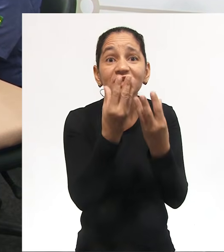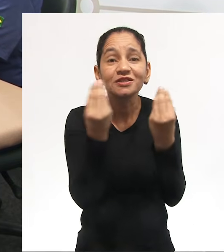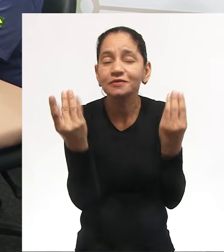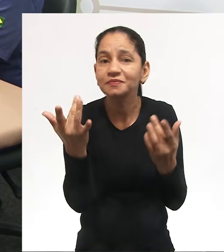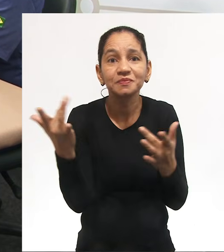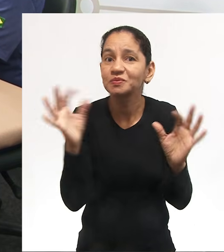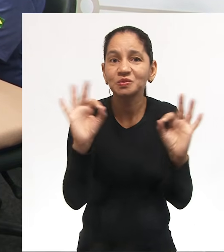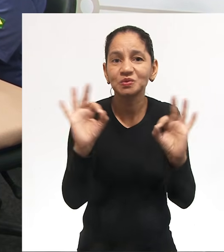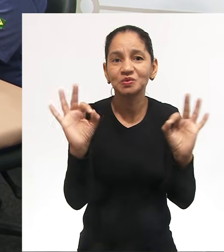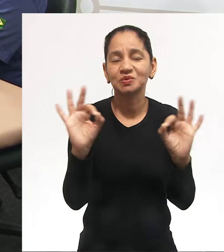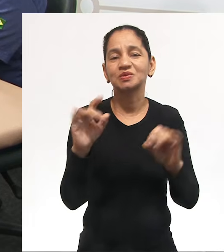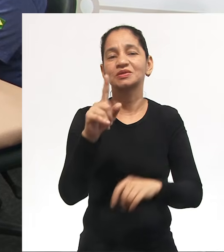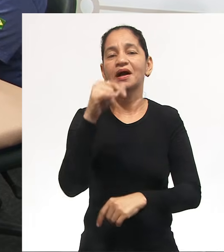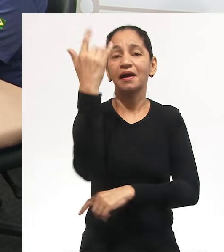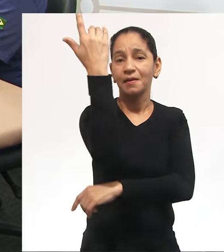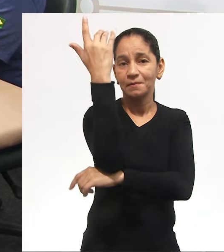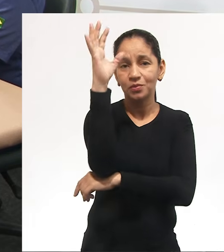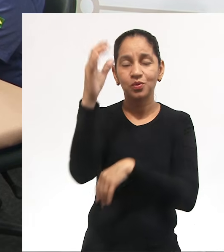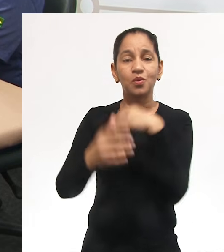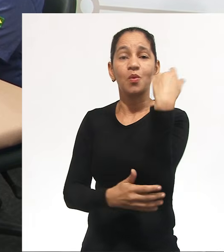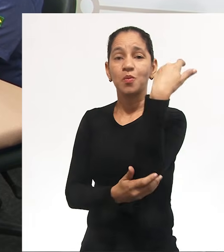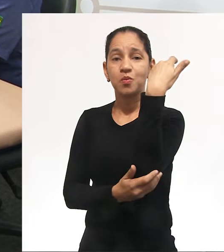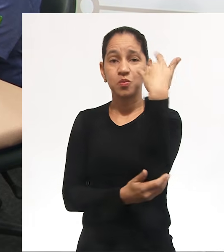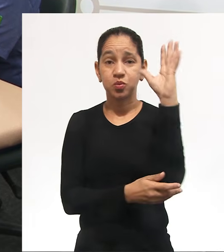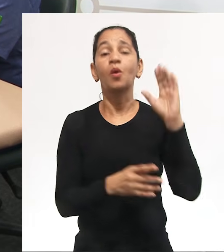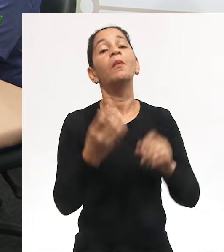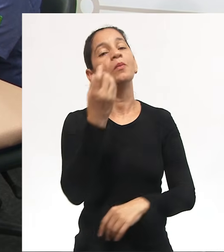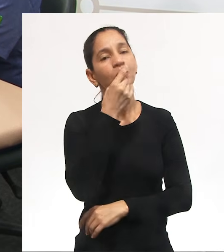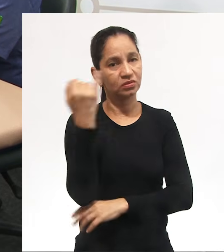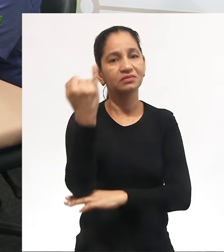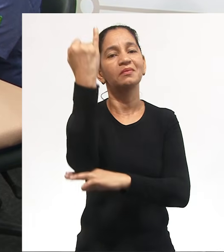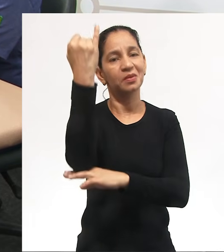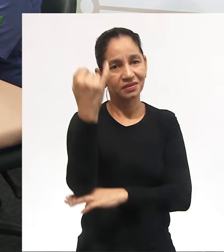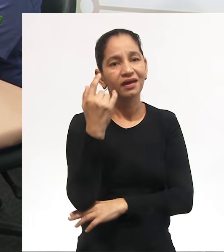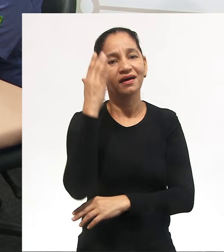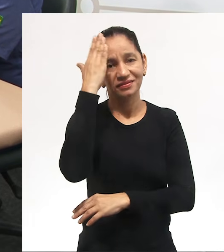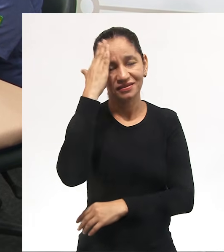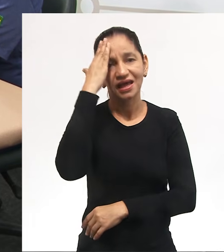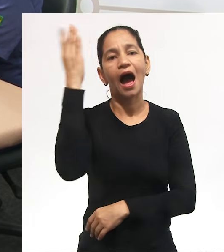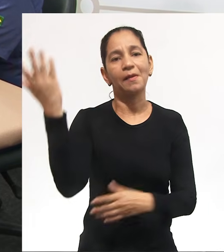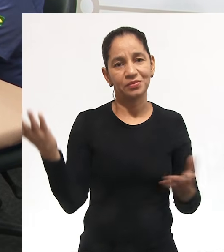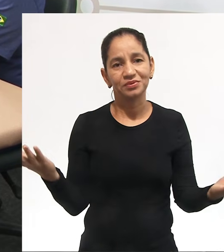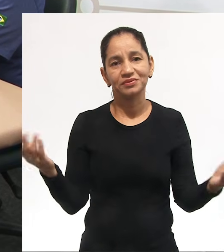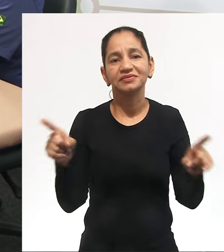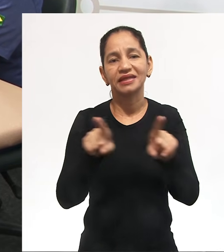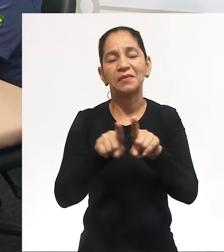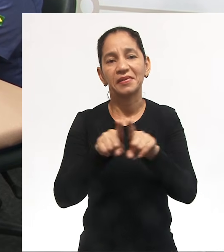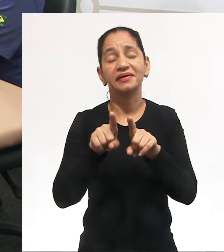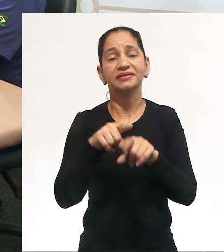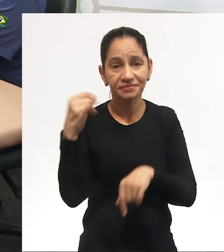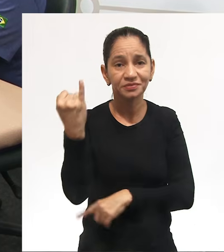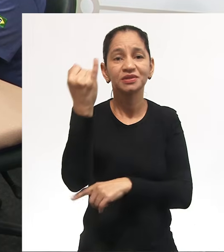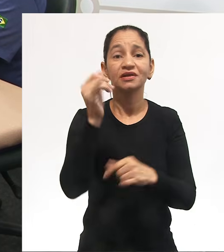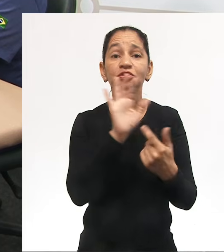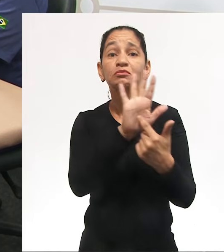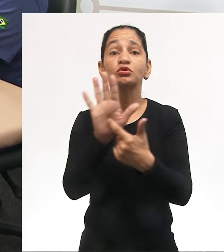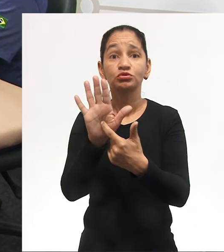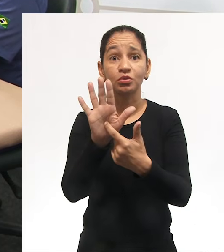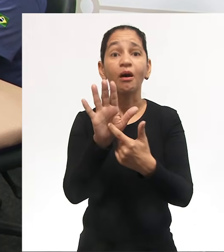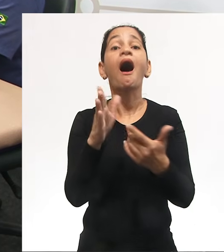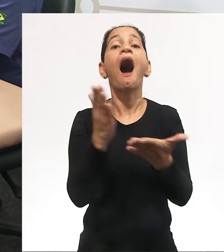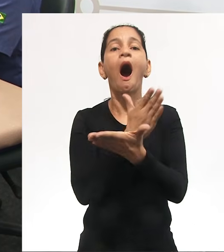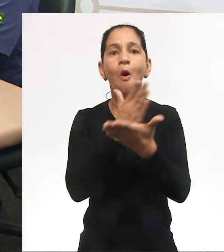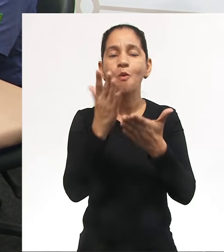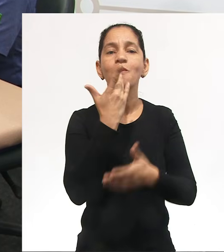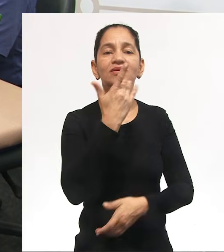muito grande, tem a Flona do Jamari, que A é lá Flona de do Jamari Jamari lá, é. então assim, é uma forma também e